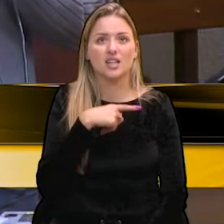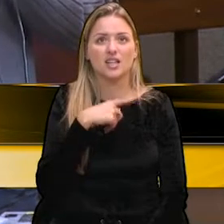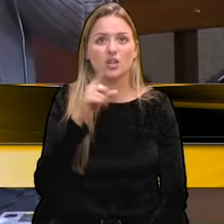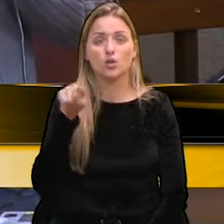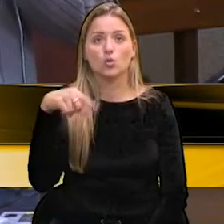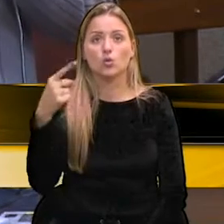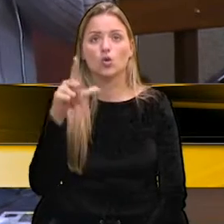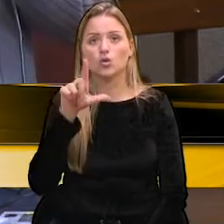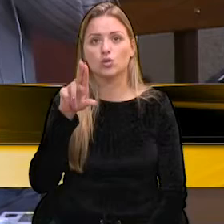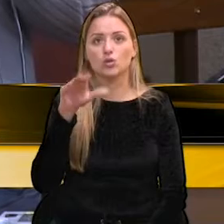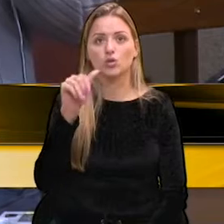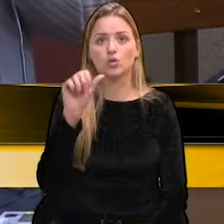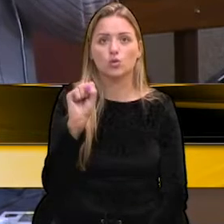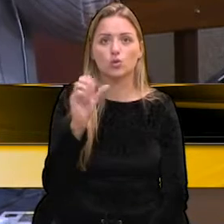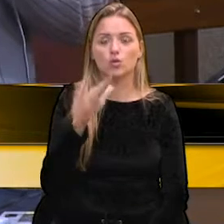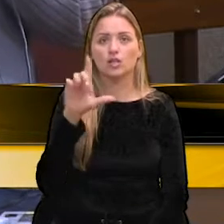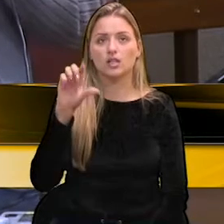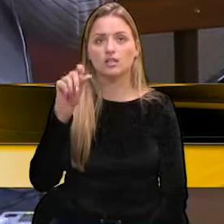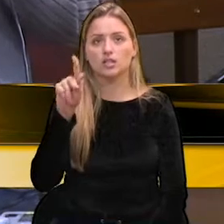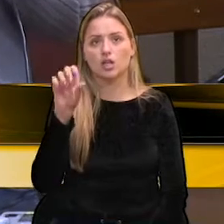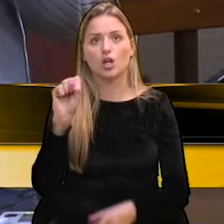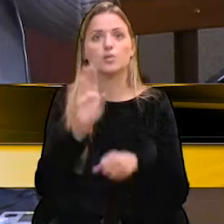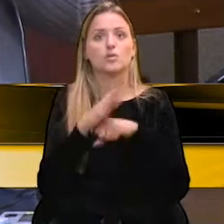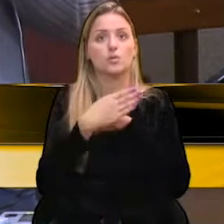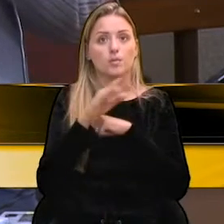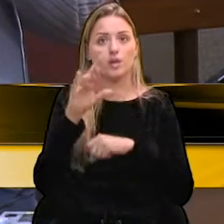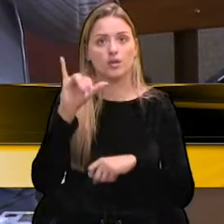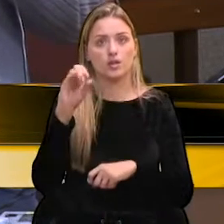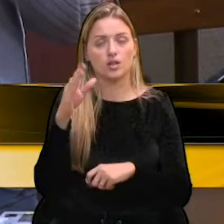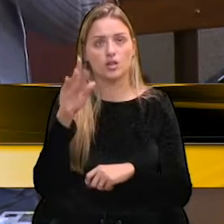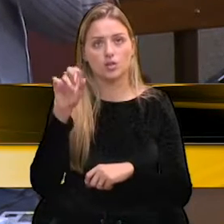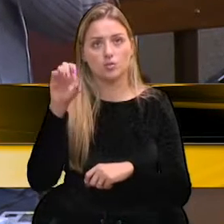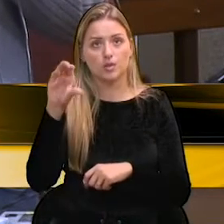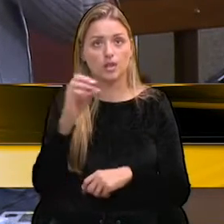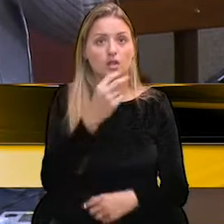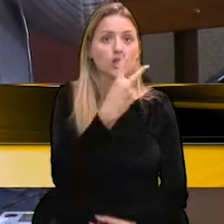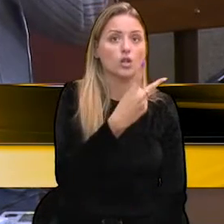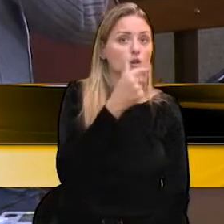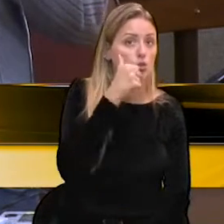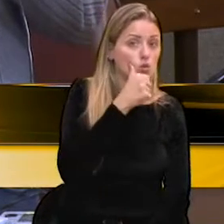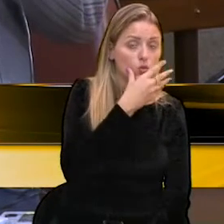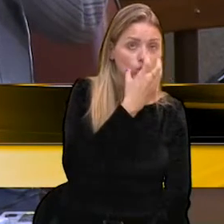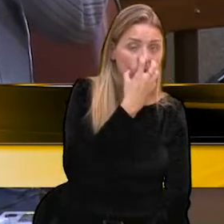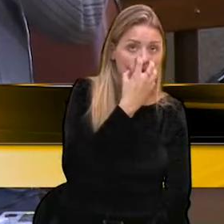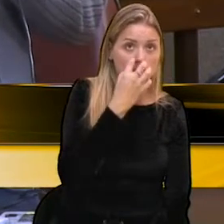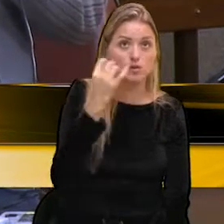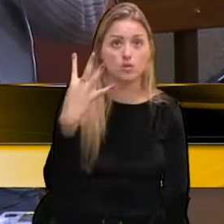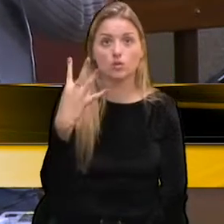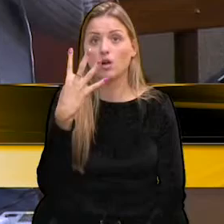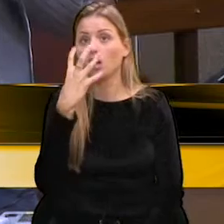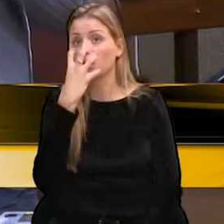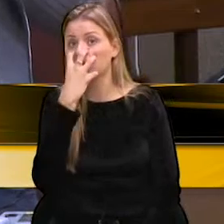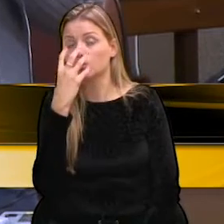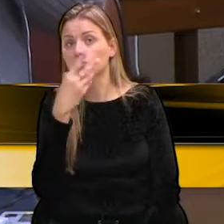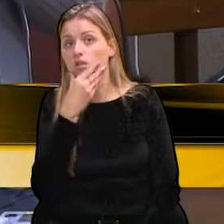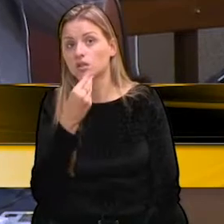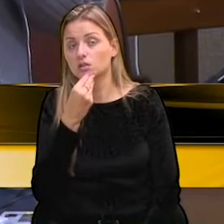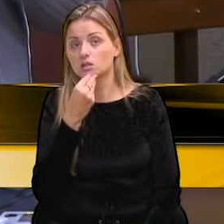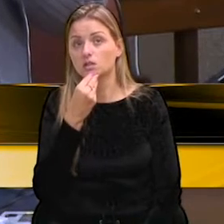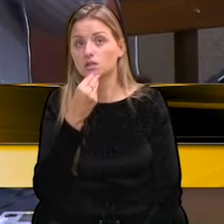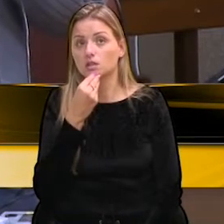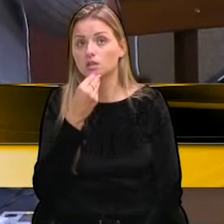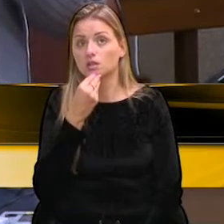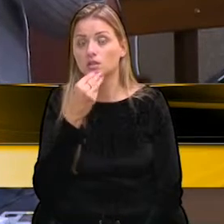por exemplo, Lucas Lopes de Oliveira, do Planalto Rio Branco. Tem duas fêmeas de cães, quatro machos de cães e